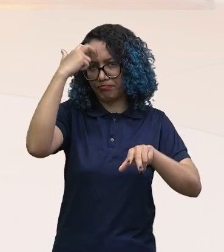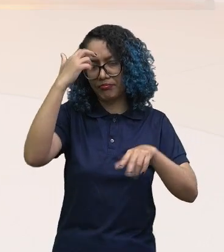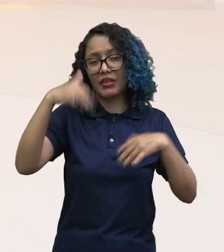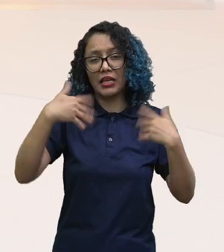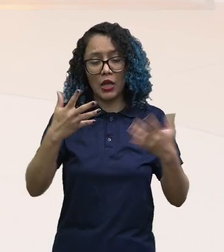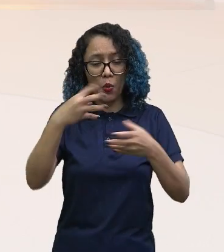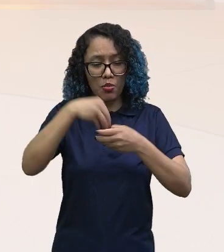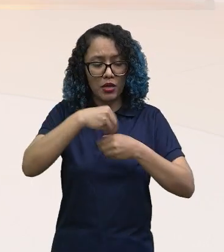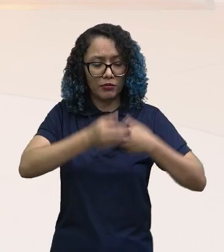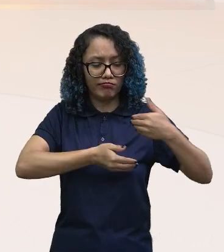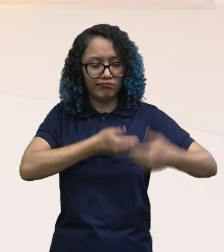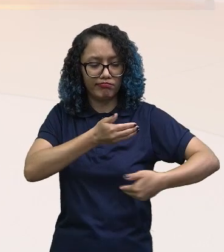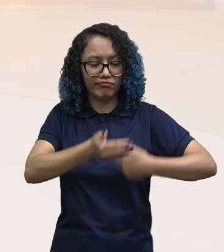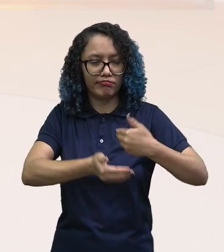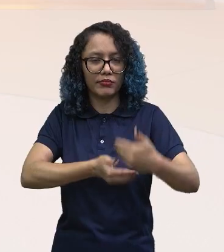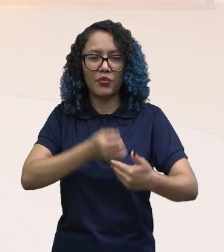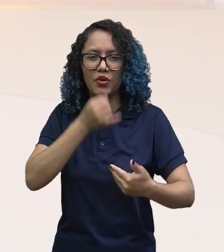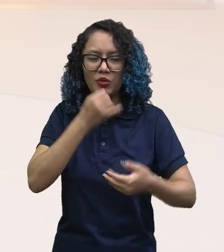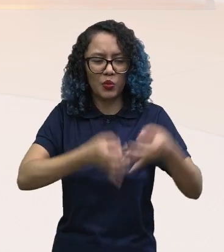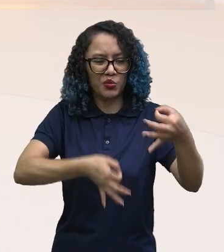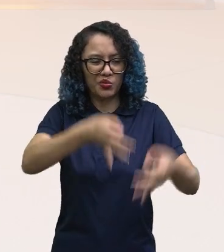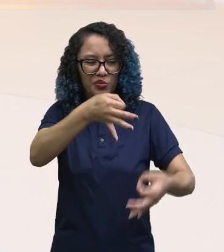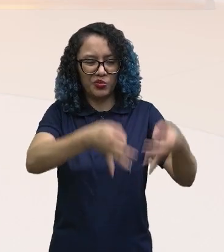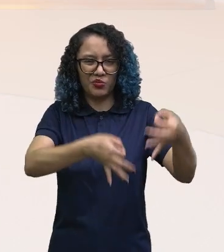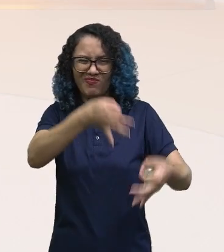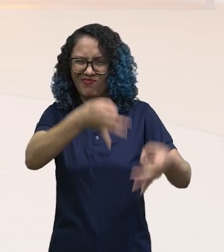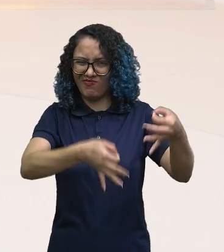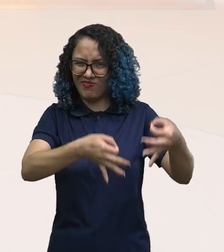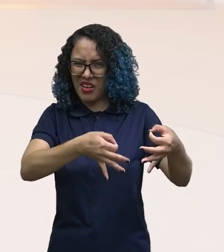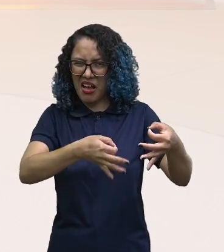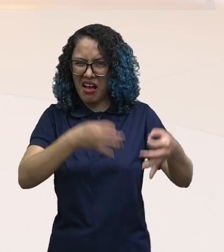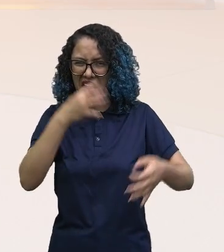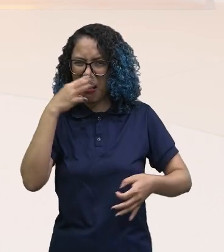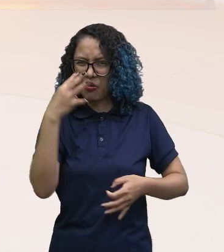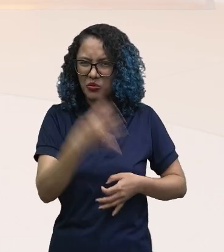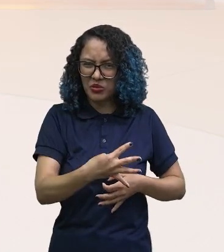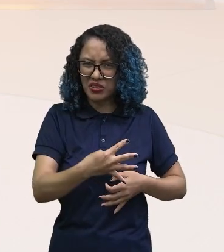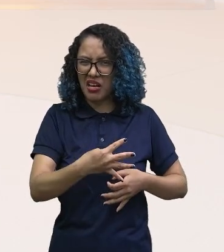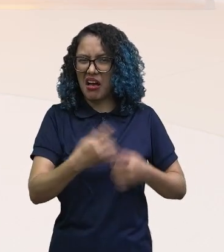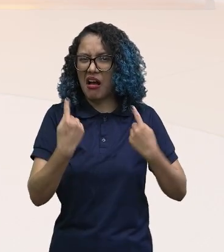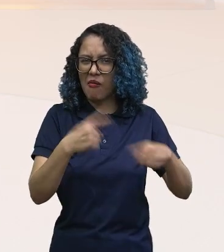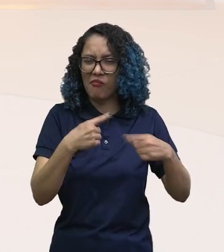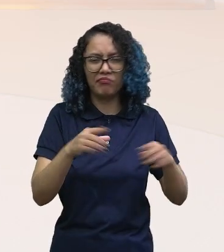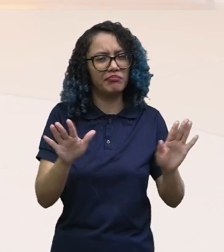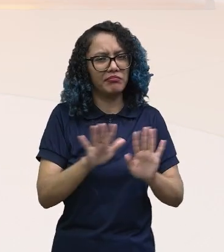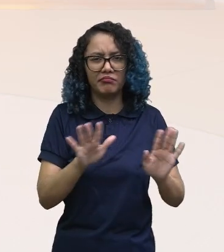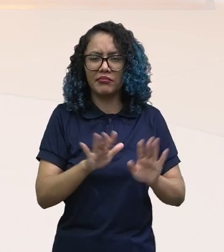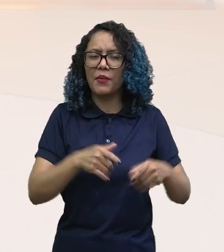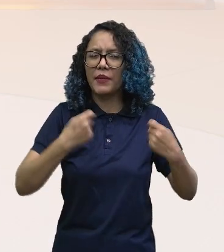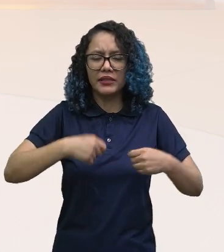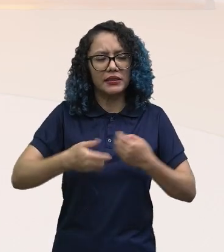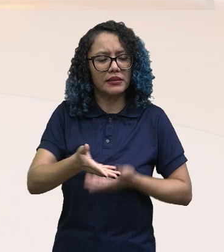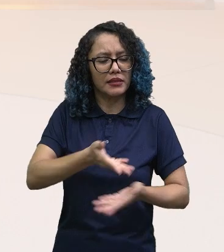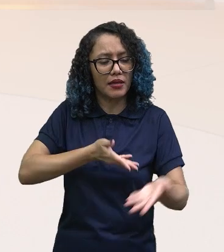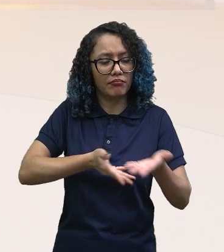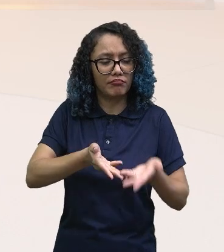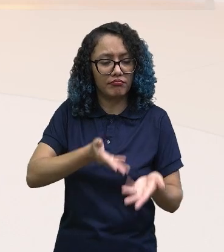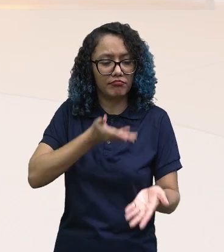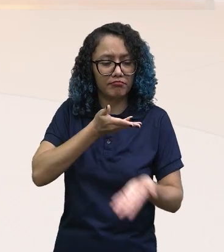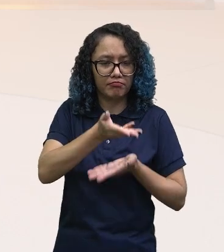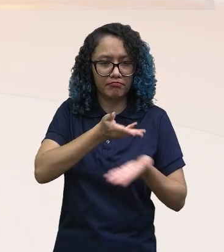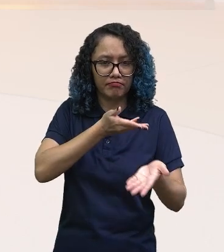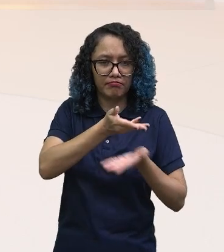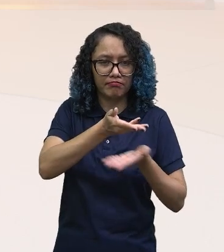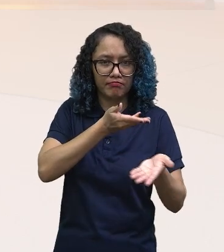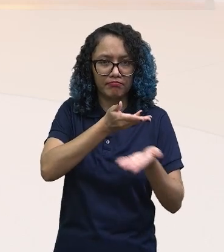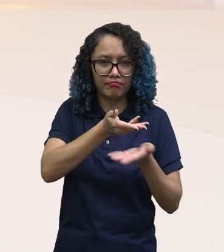processo, né, ao invés de julgar, nós temos que dialogar com o diferente. Não temos que ser